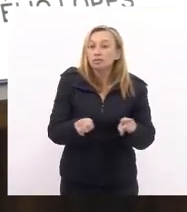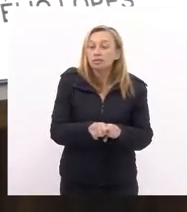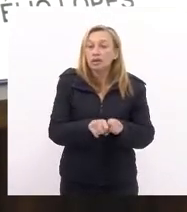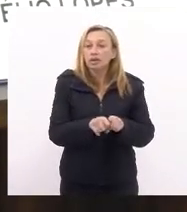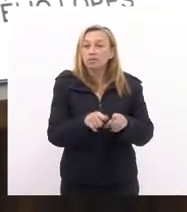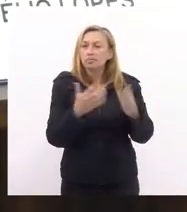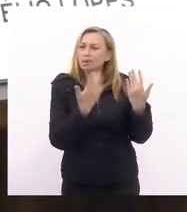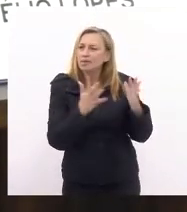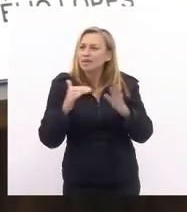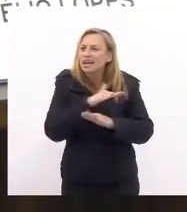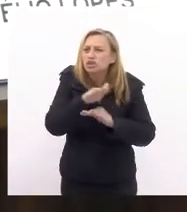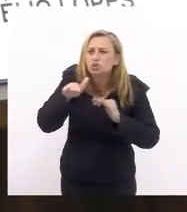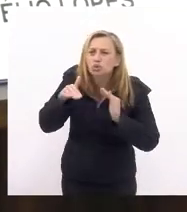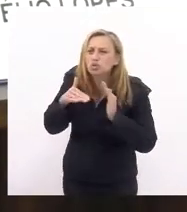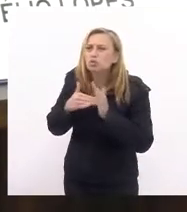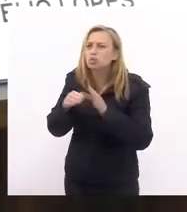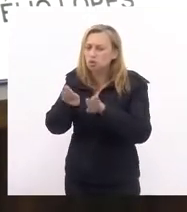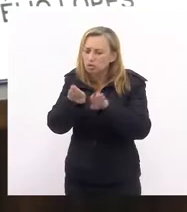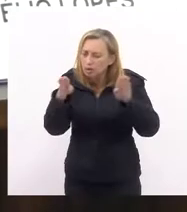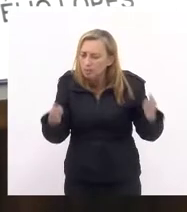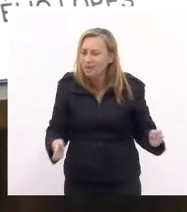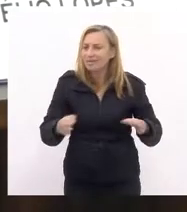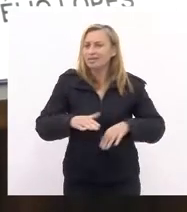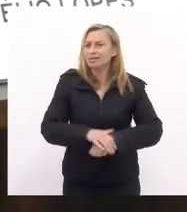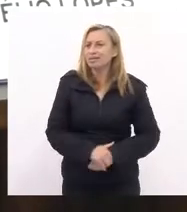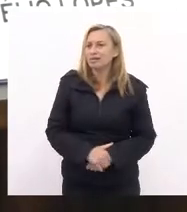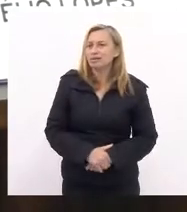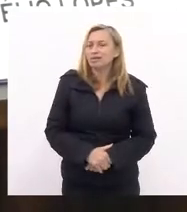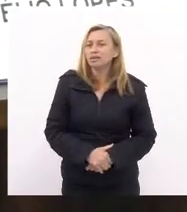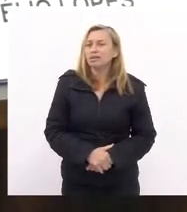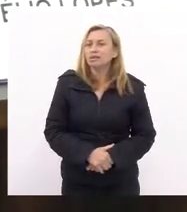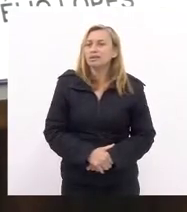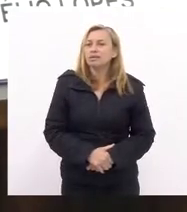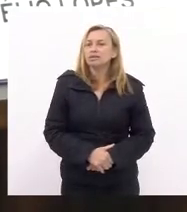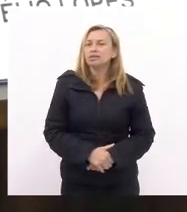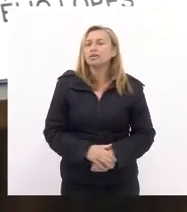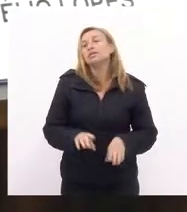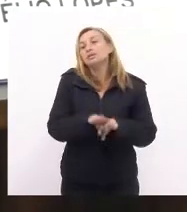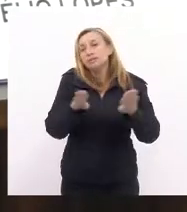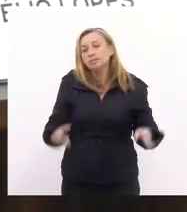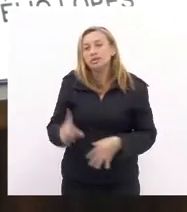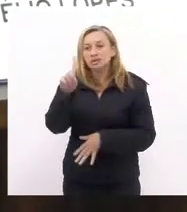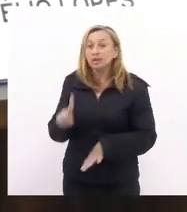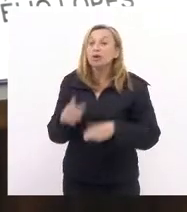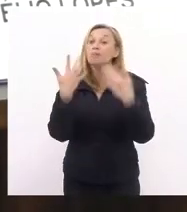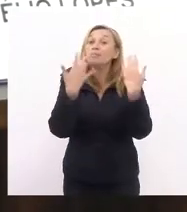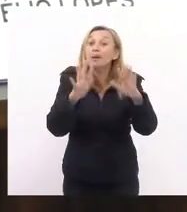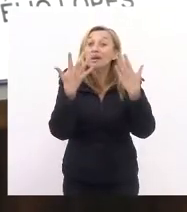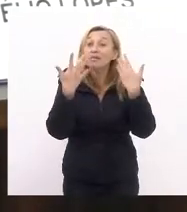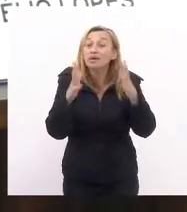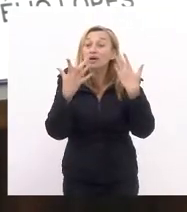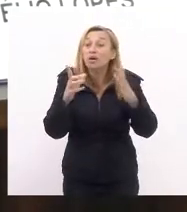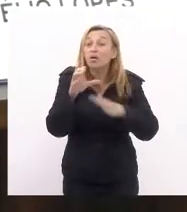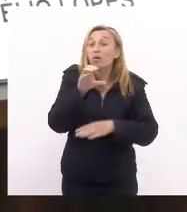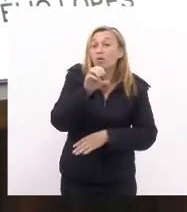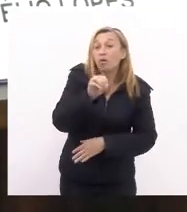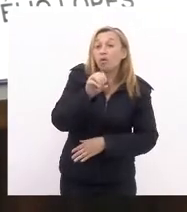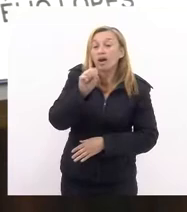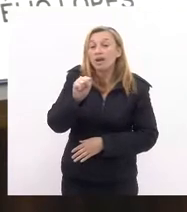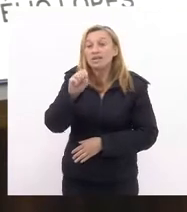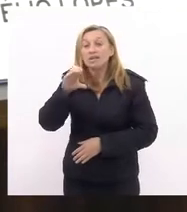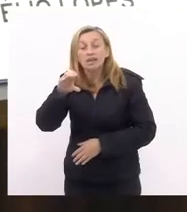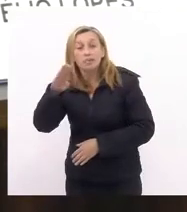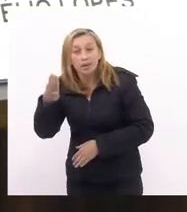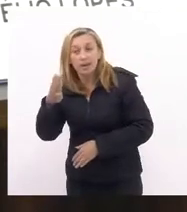toda essa seleta mesa que está aqui presente, a mesa diretora, parabenizar a